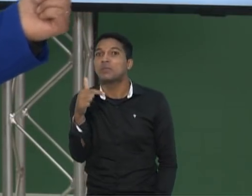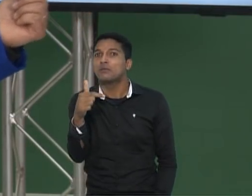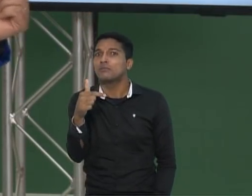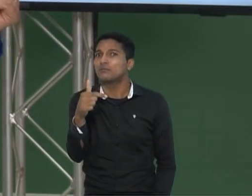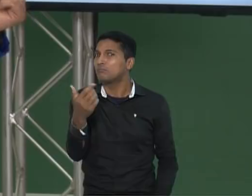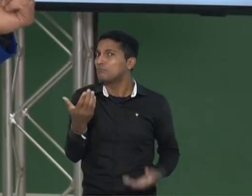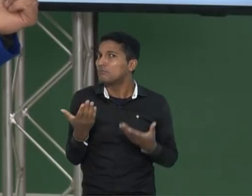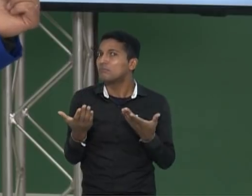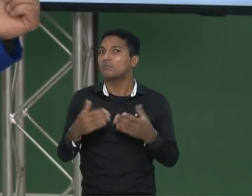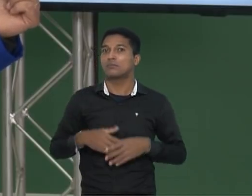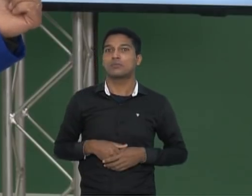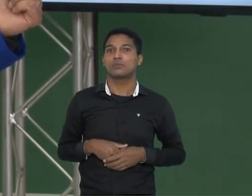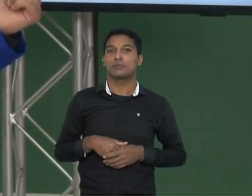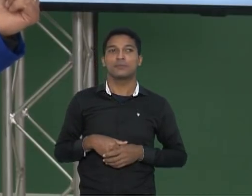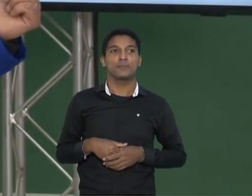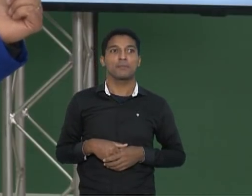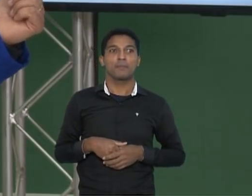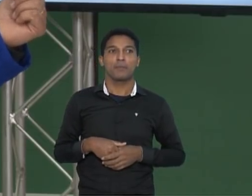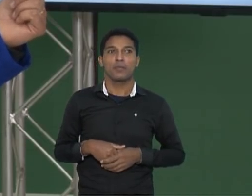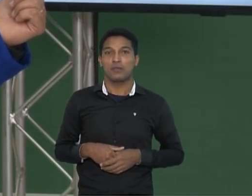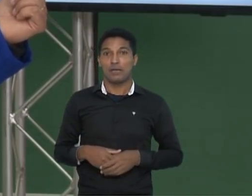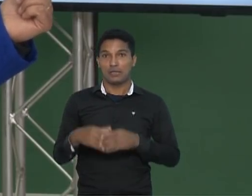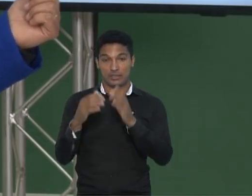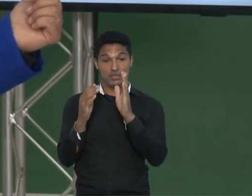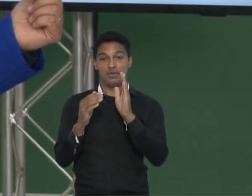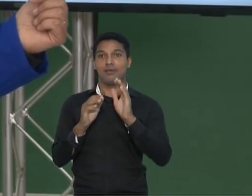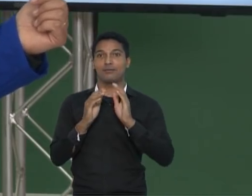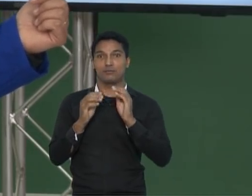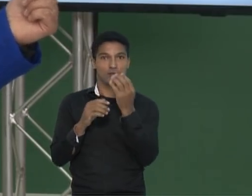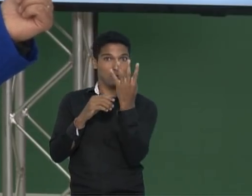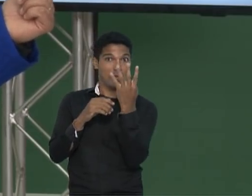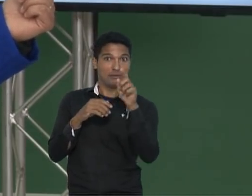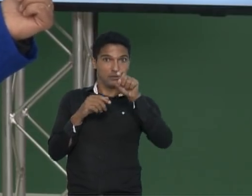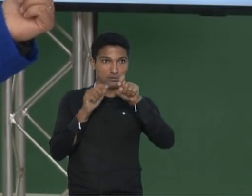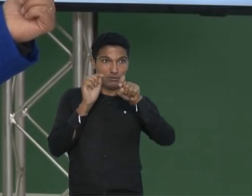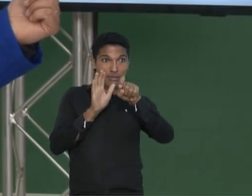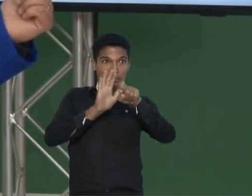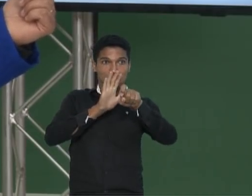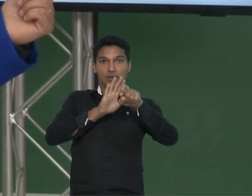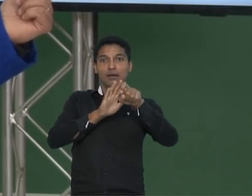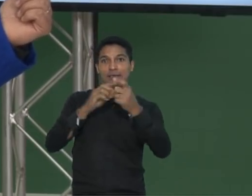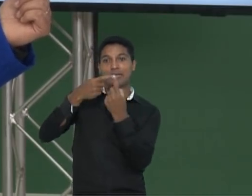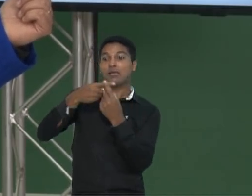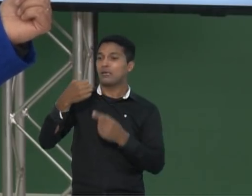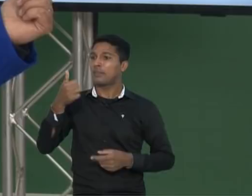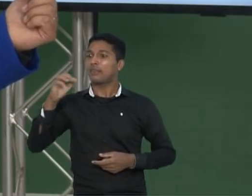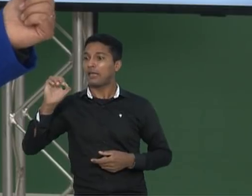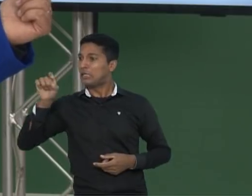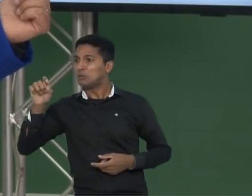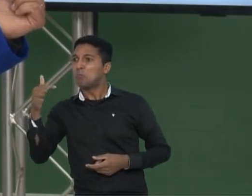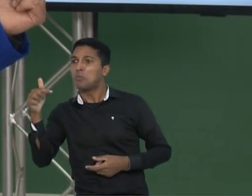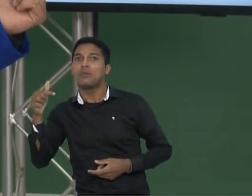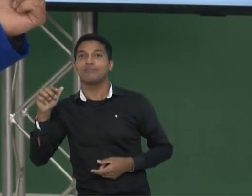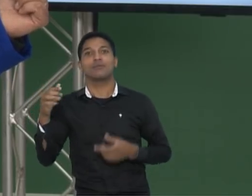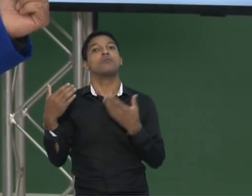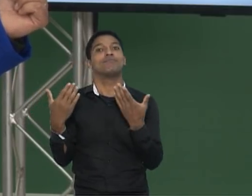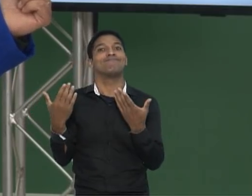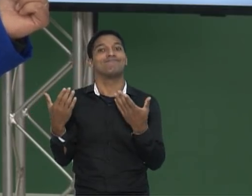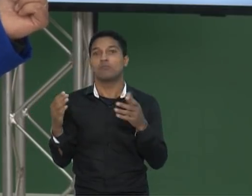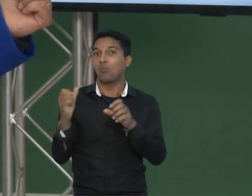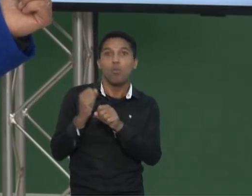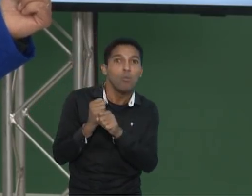numeral. Aqui o termo está a parte numérica e a parte literal, que vocês aprenderam nas aulas anteriores, né?